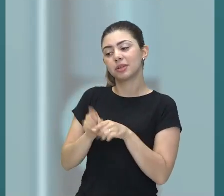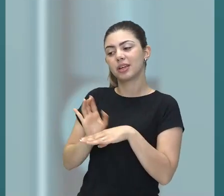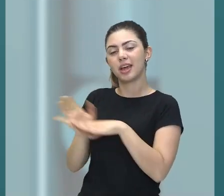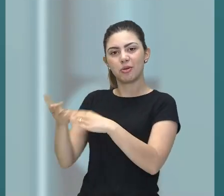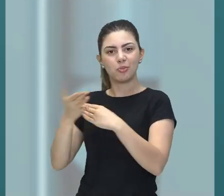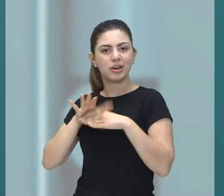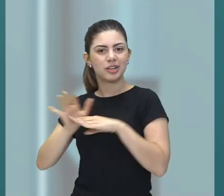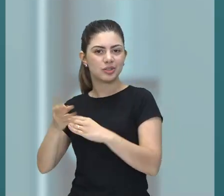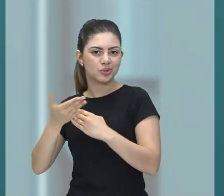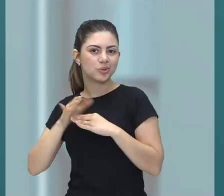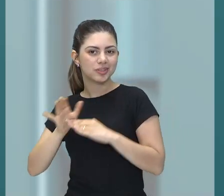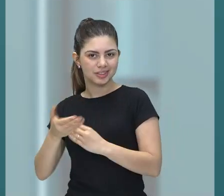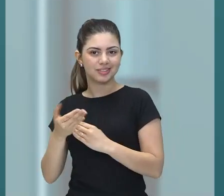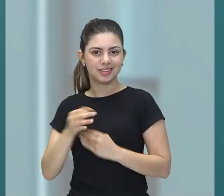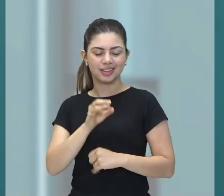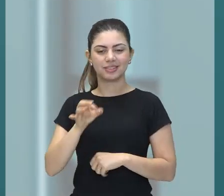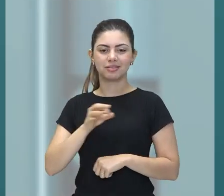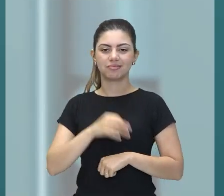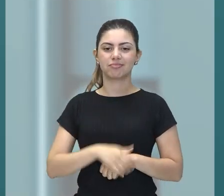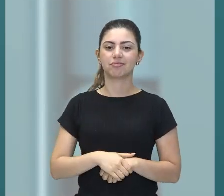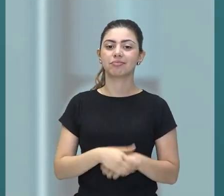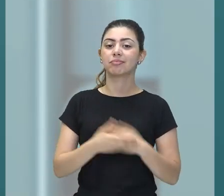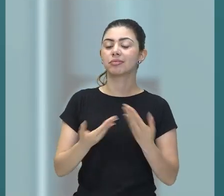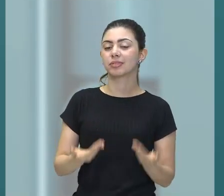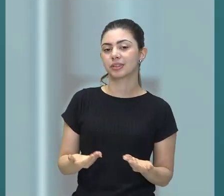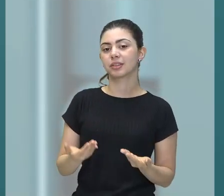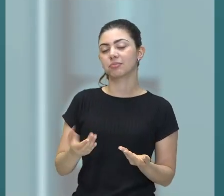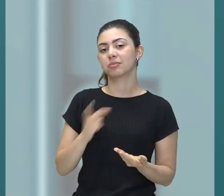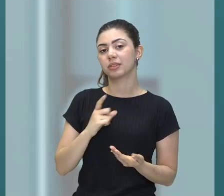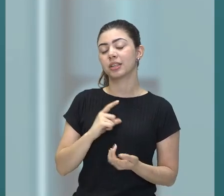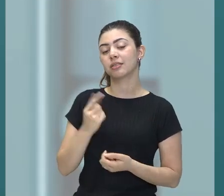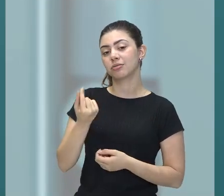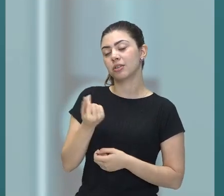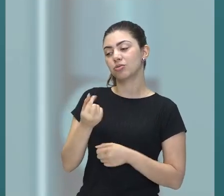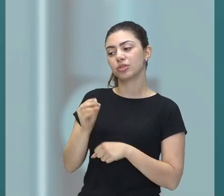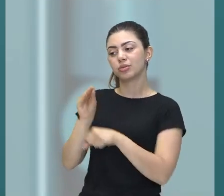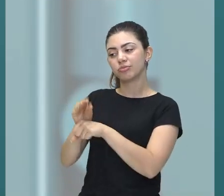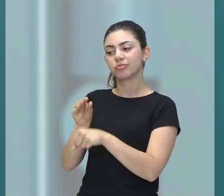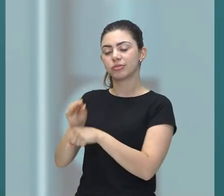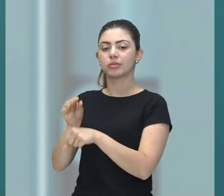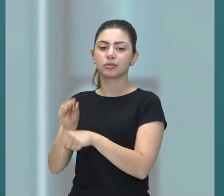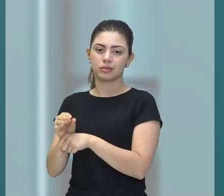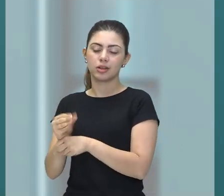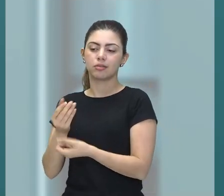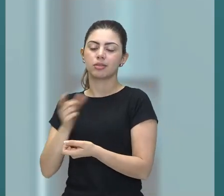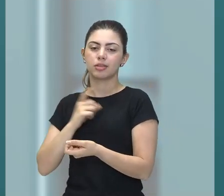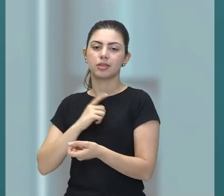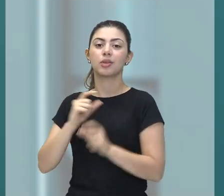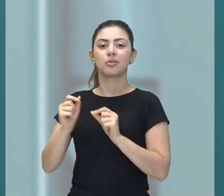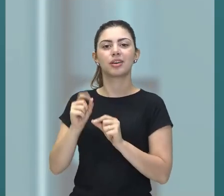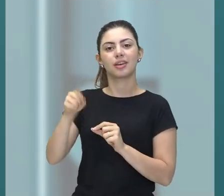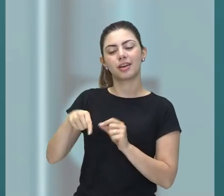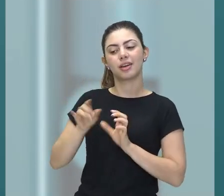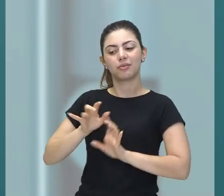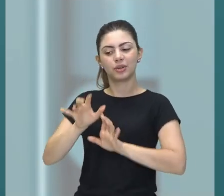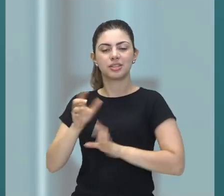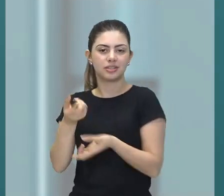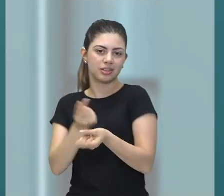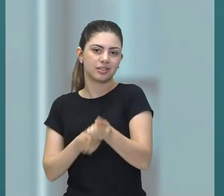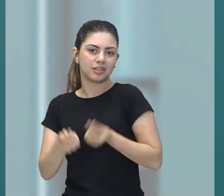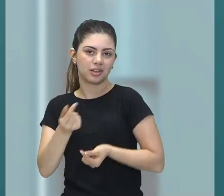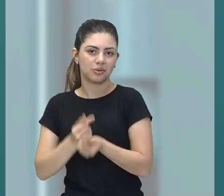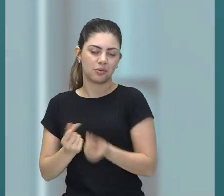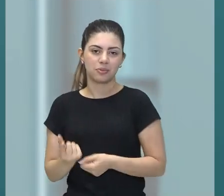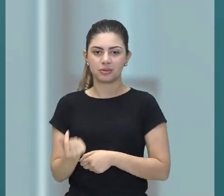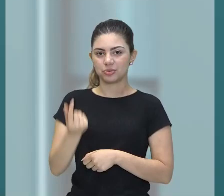o atleta, certo? Então, eles recebendo esse dinheiro aí, eles estão também movimentando uma grande quantidade de